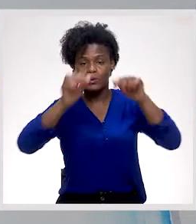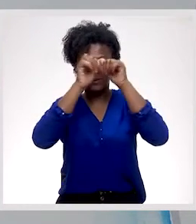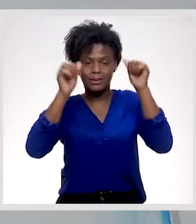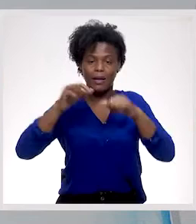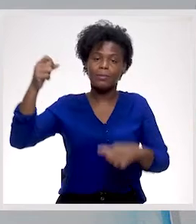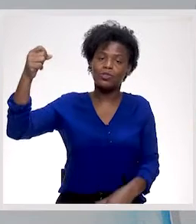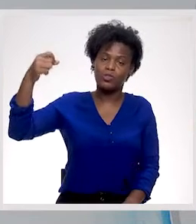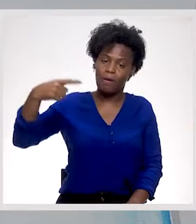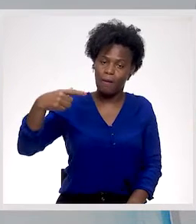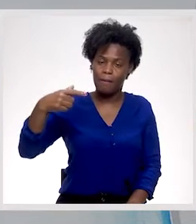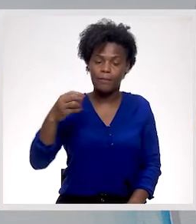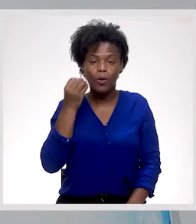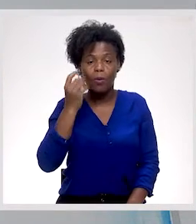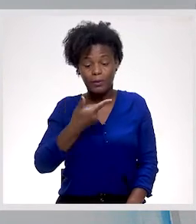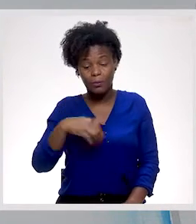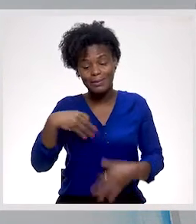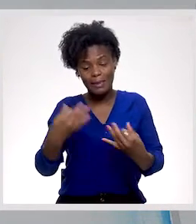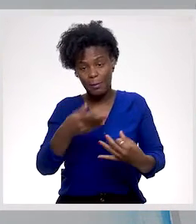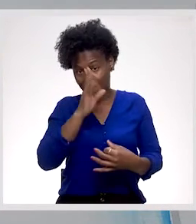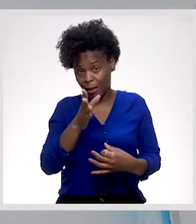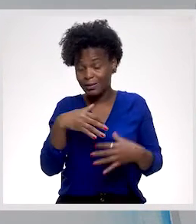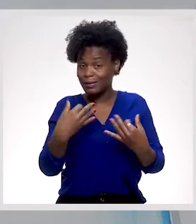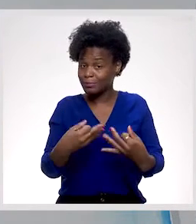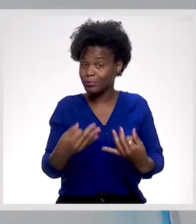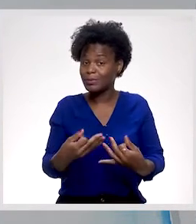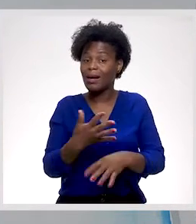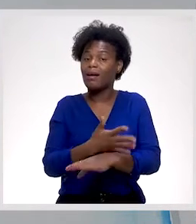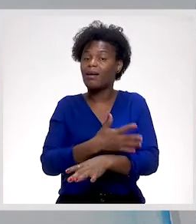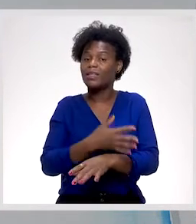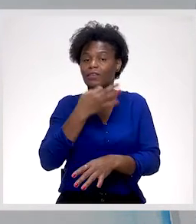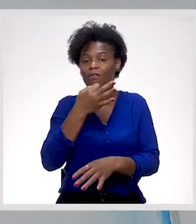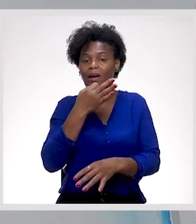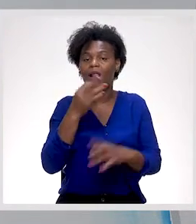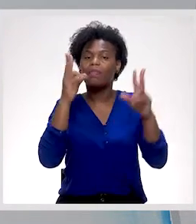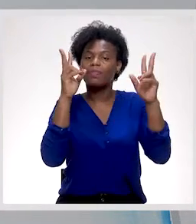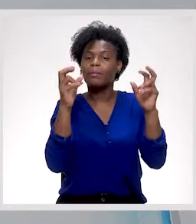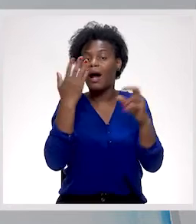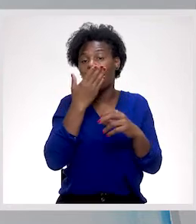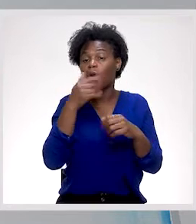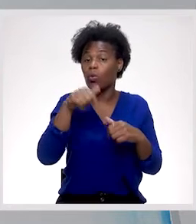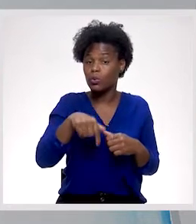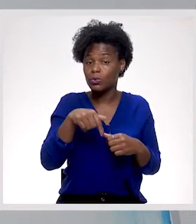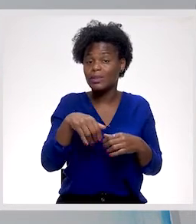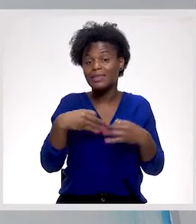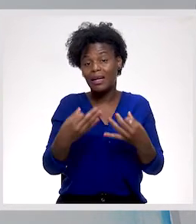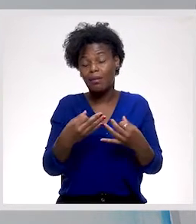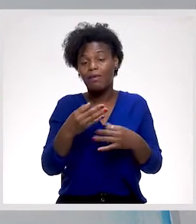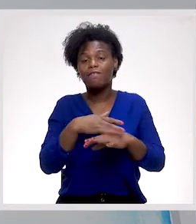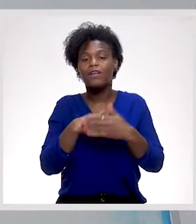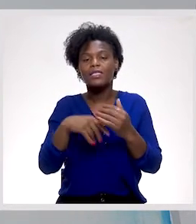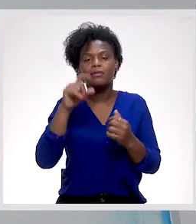Como é hábito, antes de falarmos dos conteúdos para a aula de hoje, nós vamos fazer uma